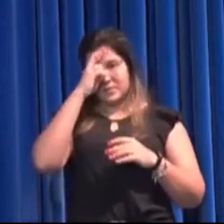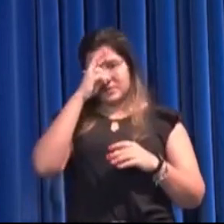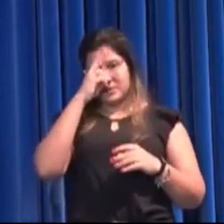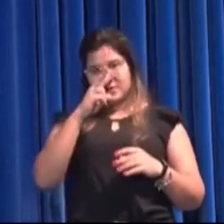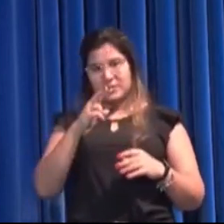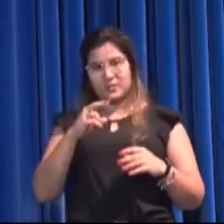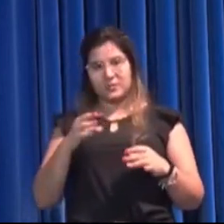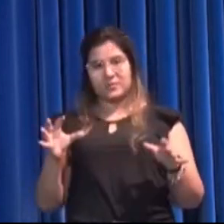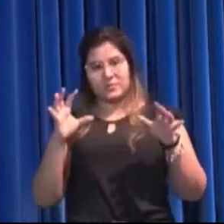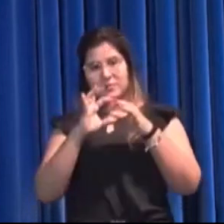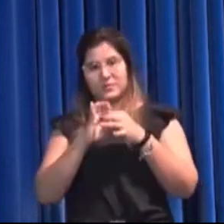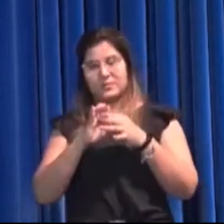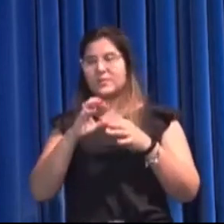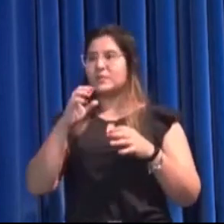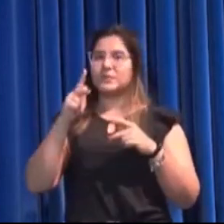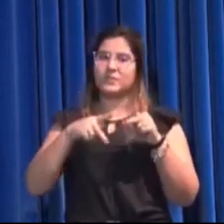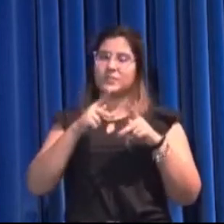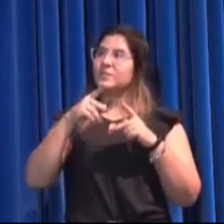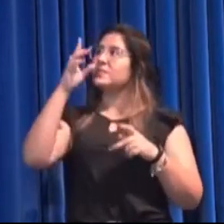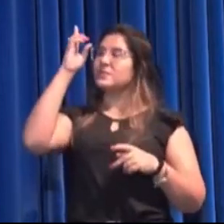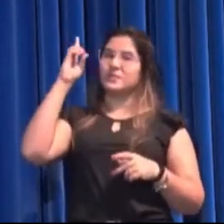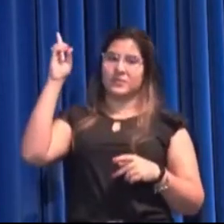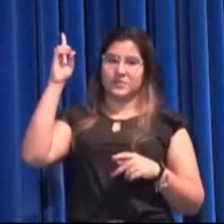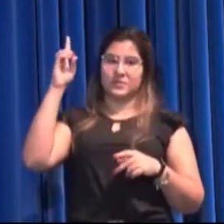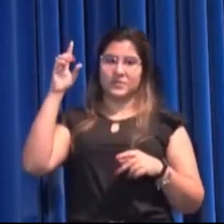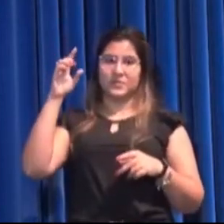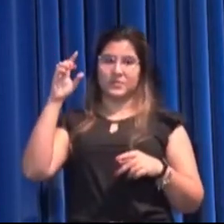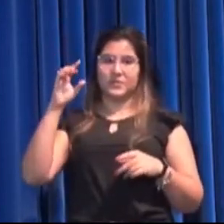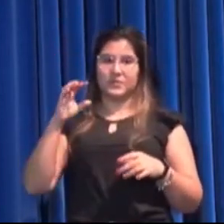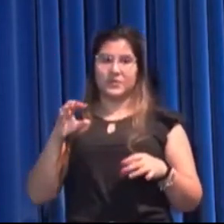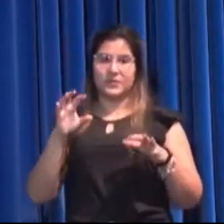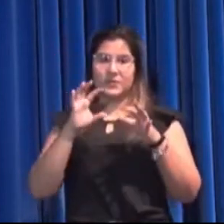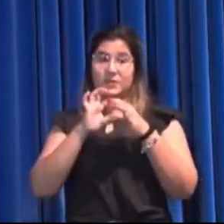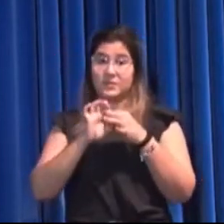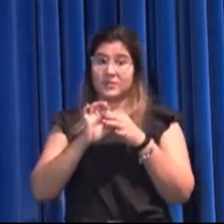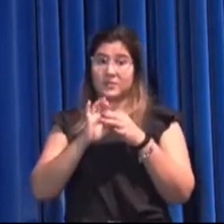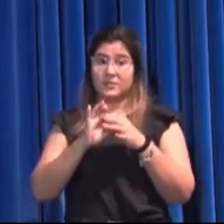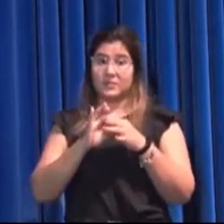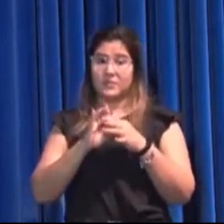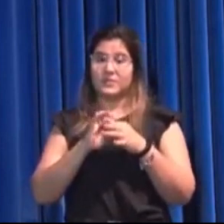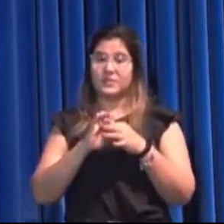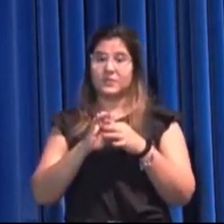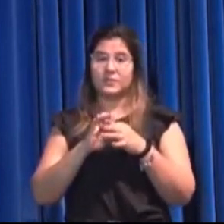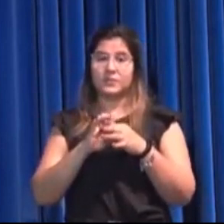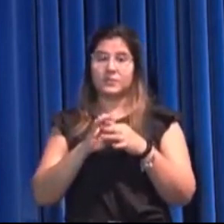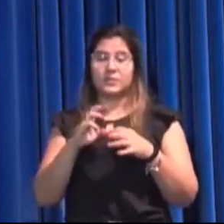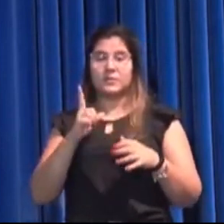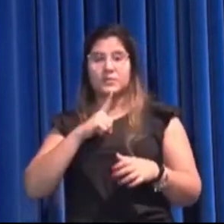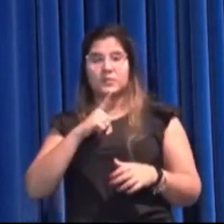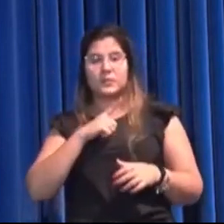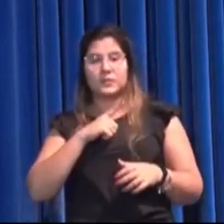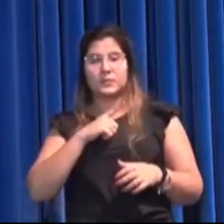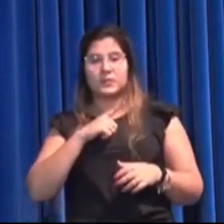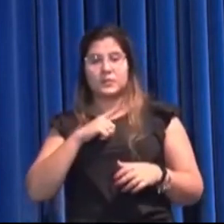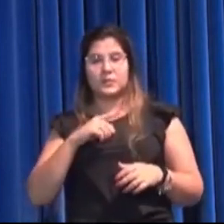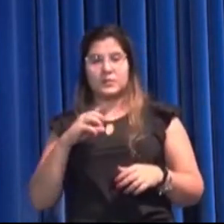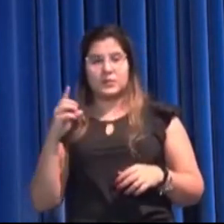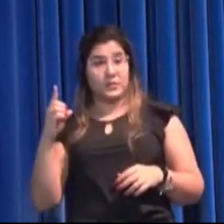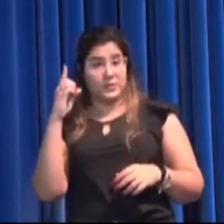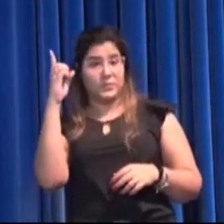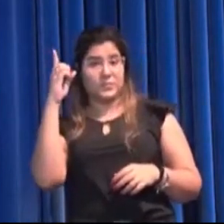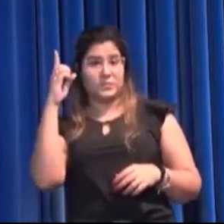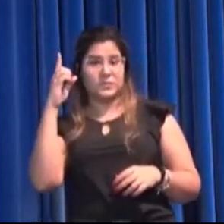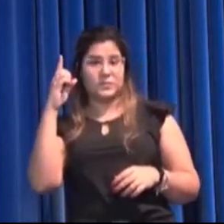de Deus e de Deus, esse relacionamento que é um relacionamento de altos e baixos.